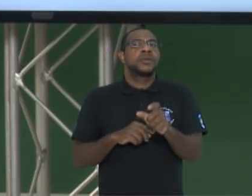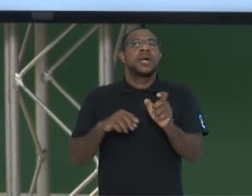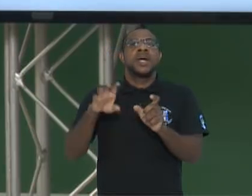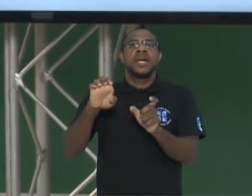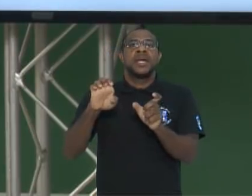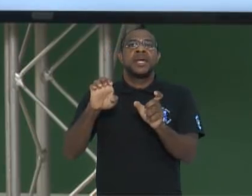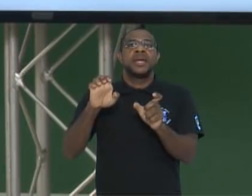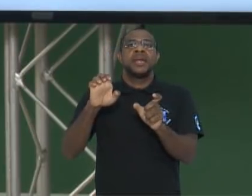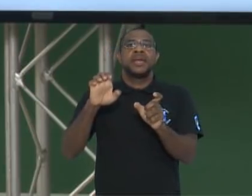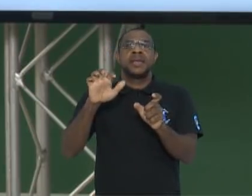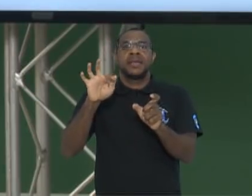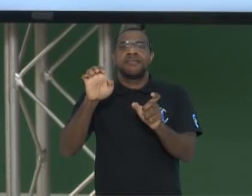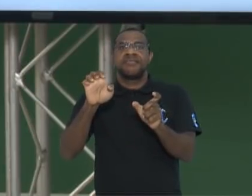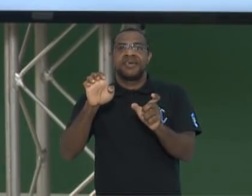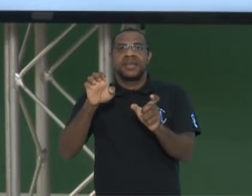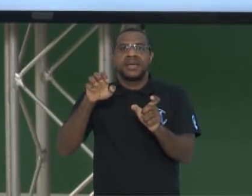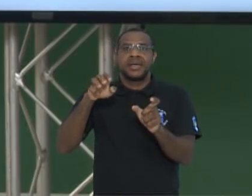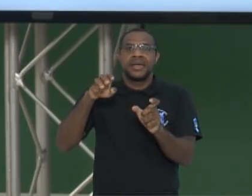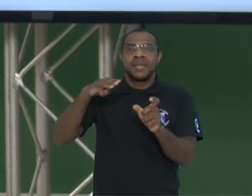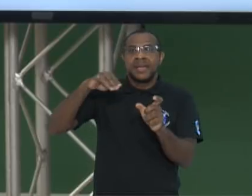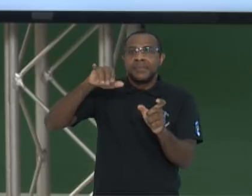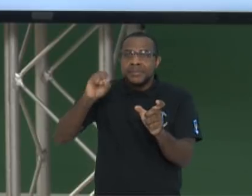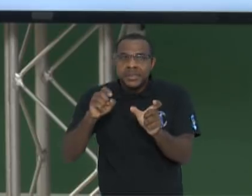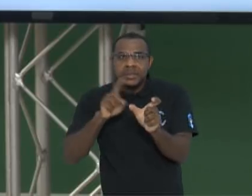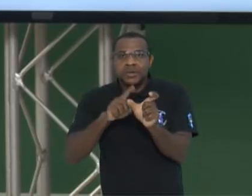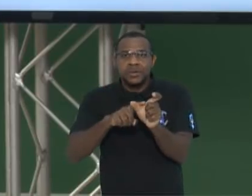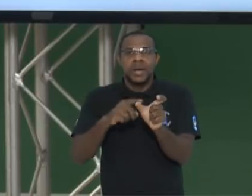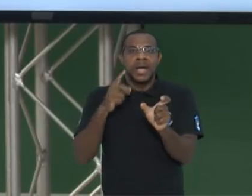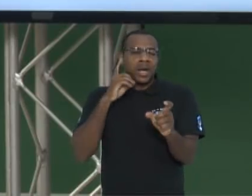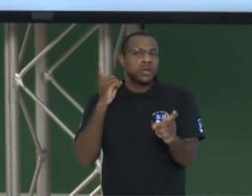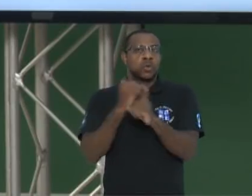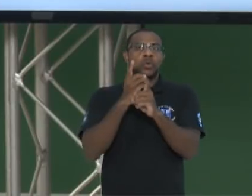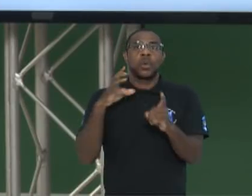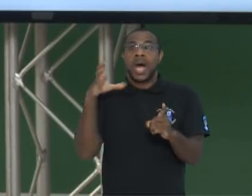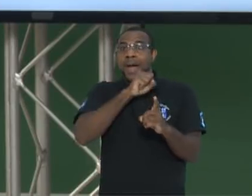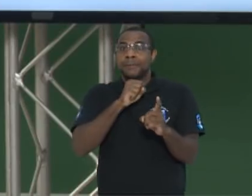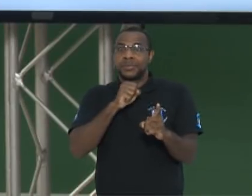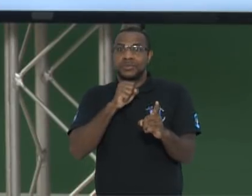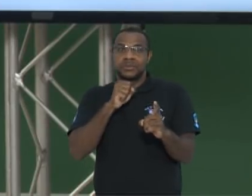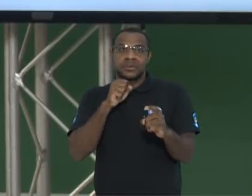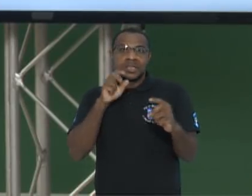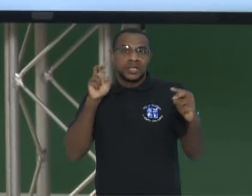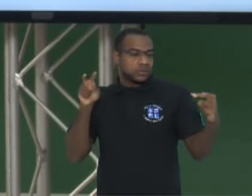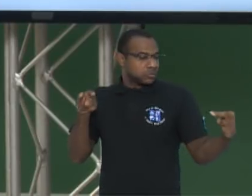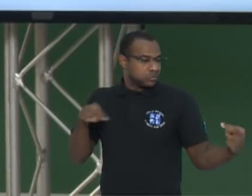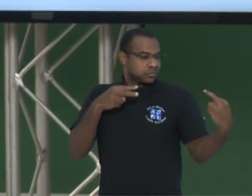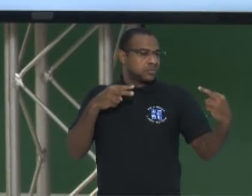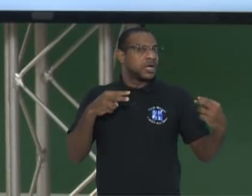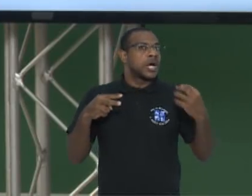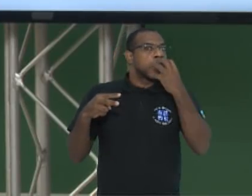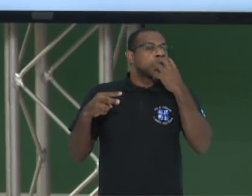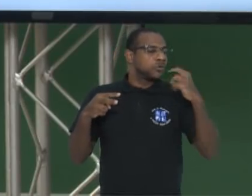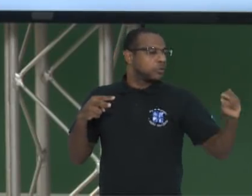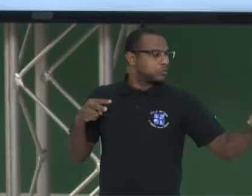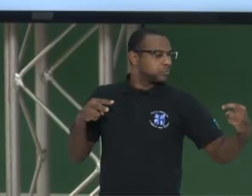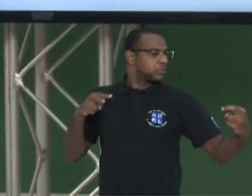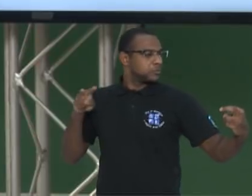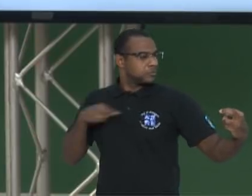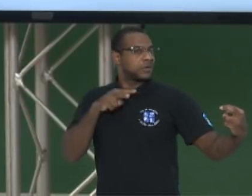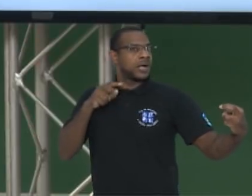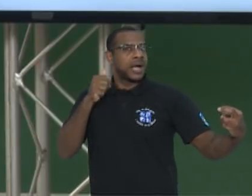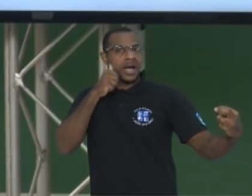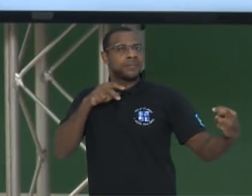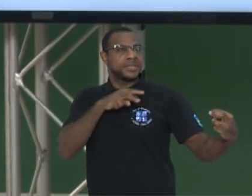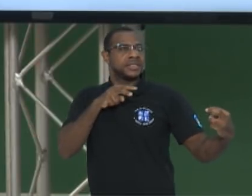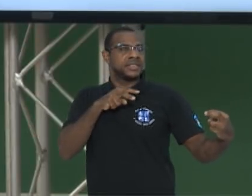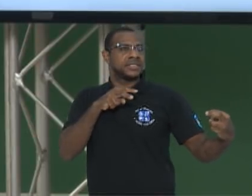transitório, né? Um momento muito breve de encontro do olhar do cachorro e da menina, mas que esse momento ele foi tão intenso, né? Houve